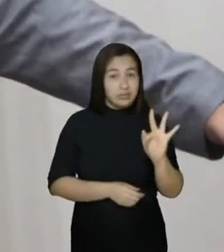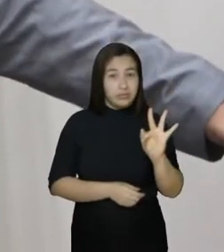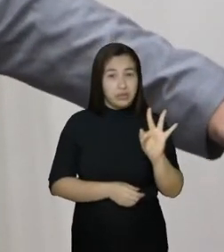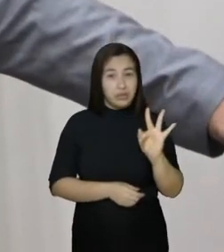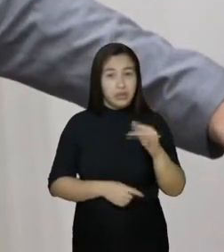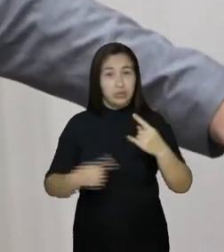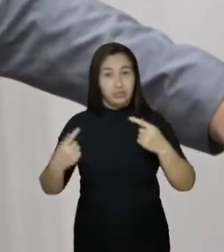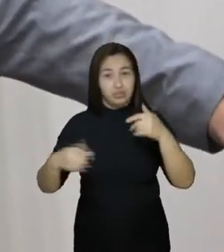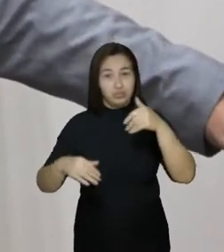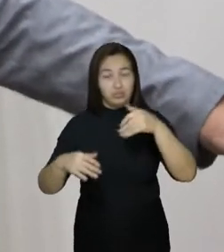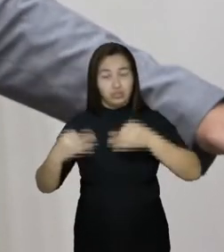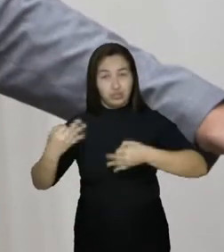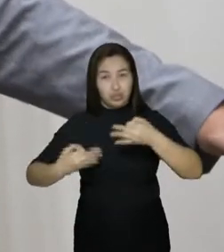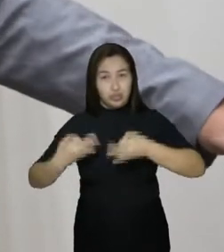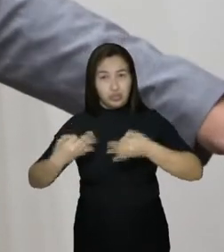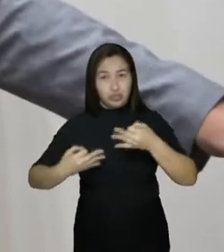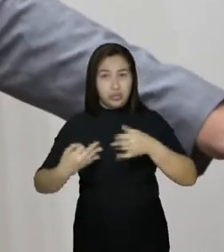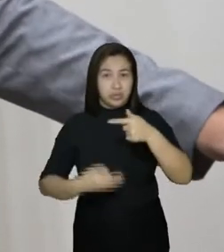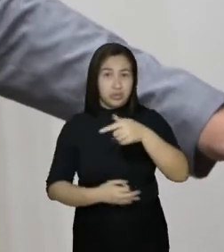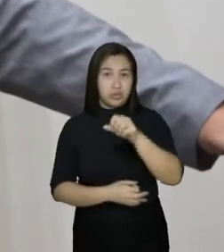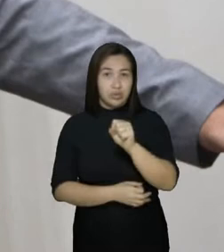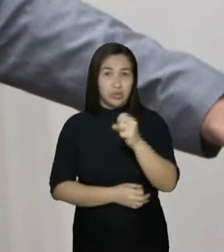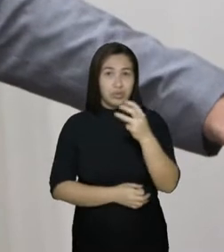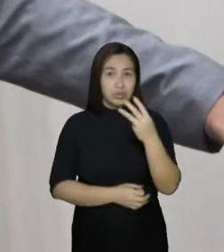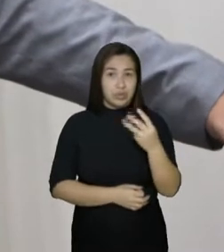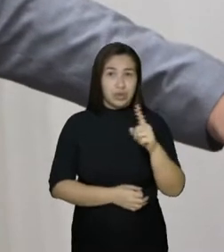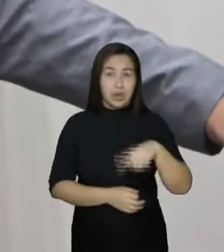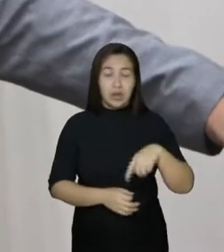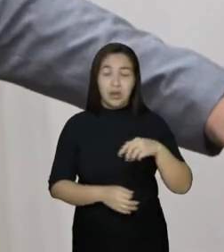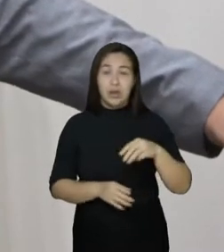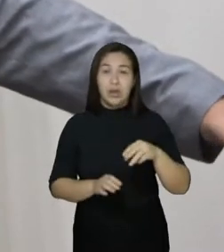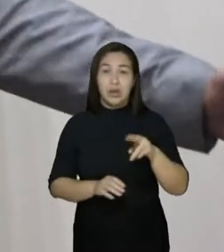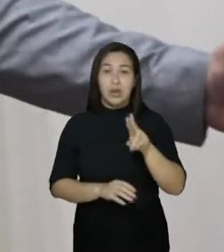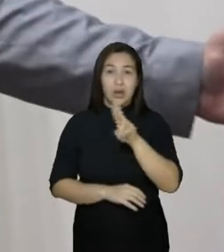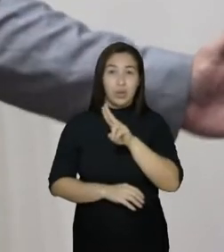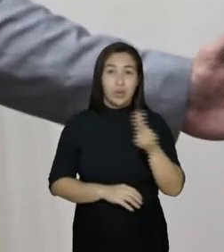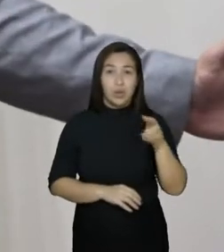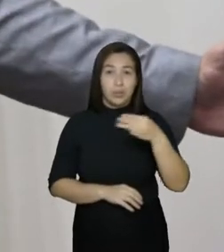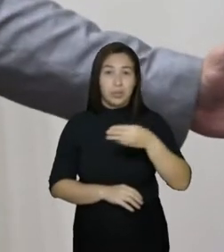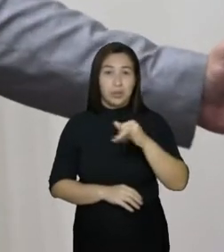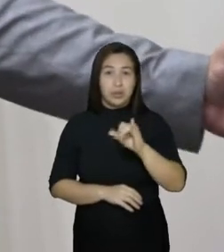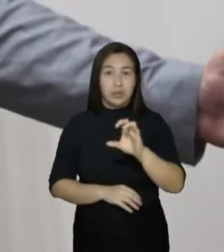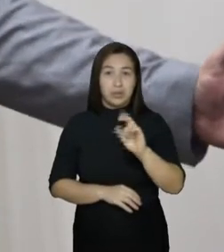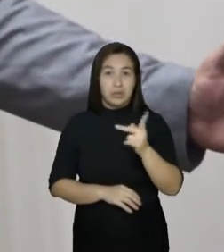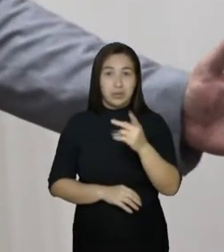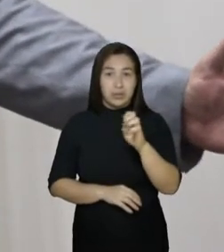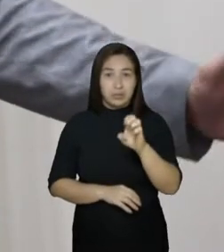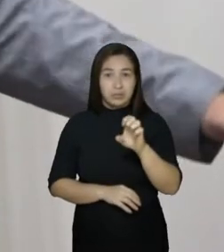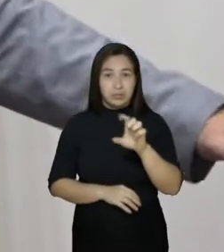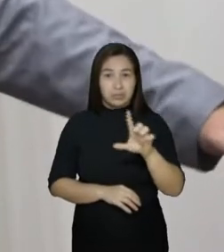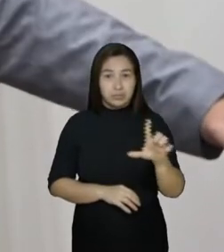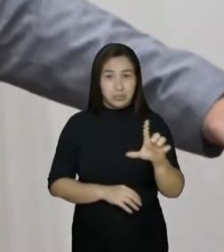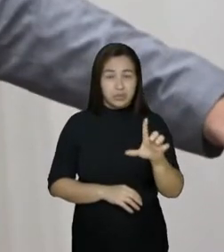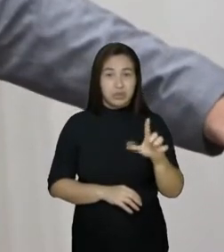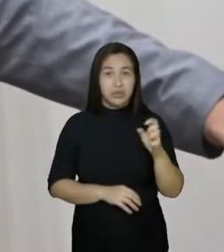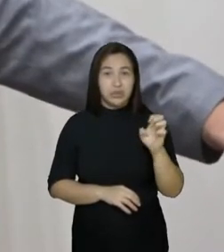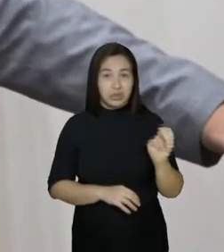Eu apelidei a 783 de Lei Michele Roncalho. É a transposição de cargo sem precisar fazer